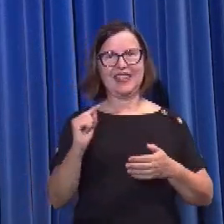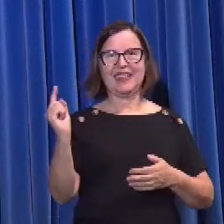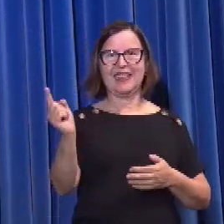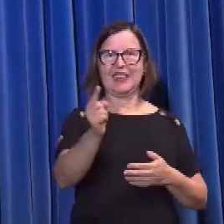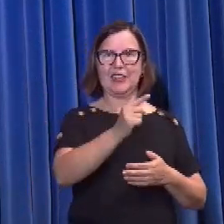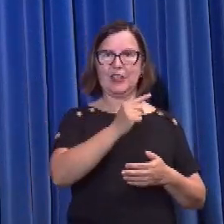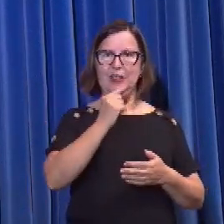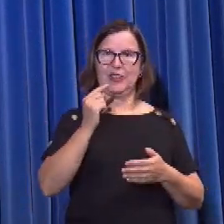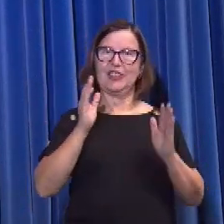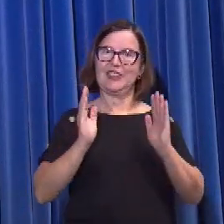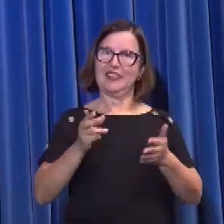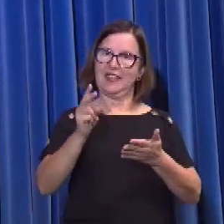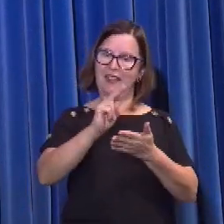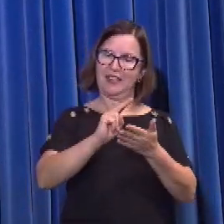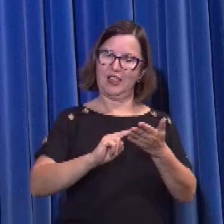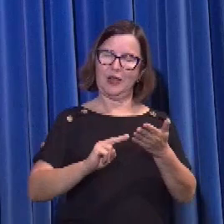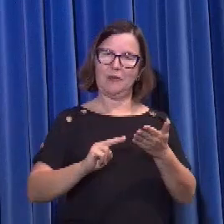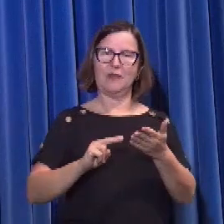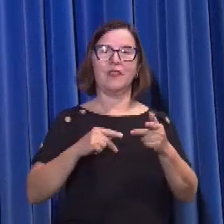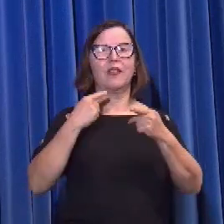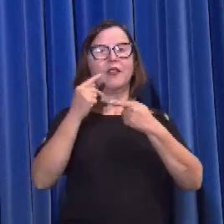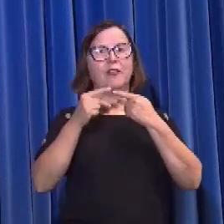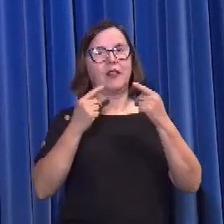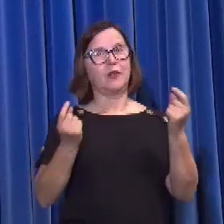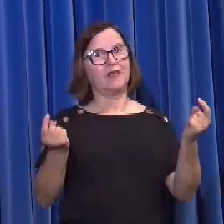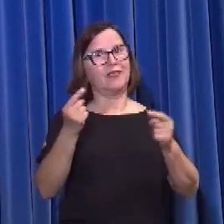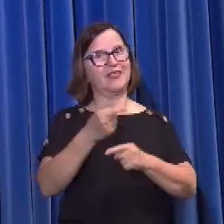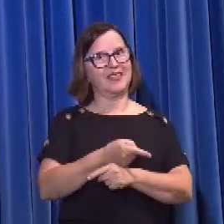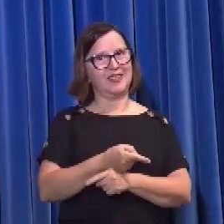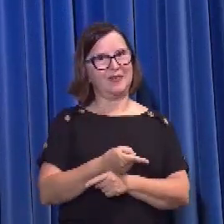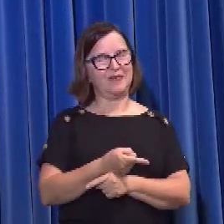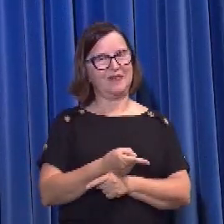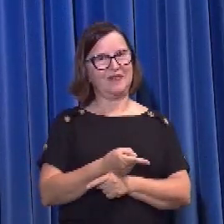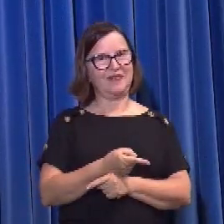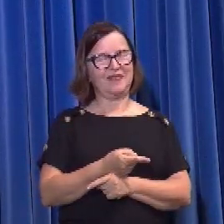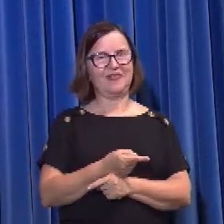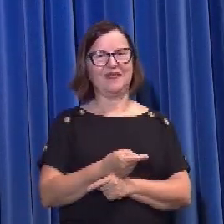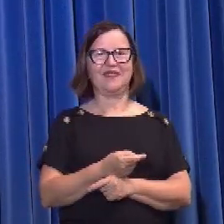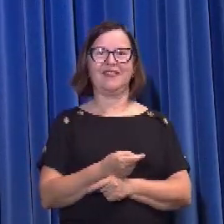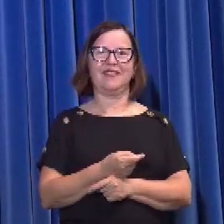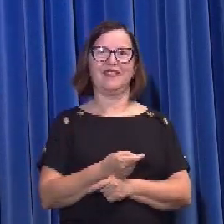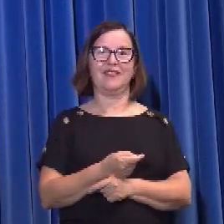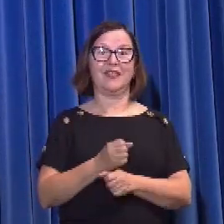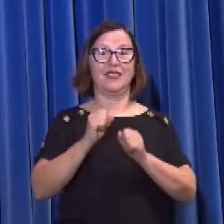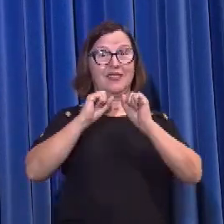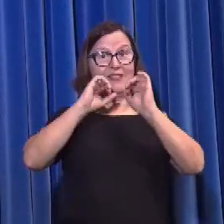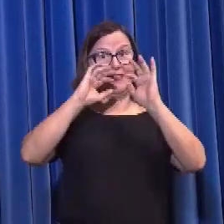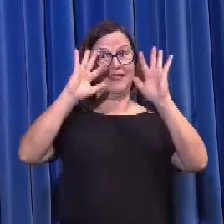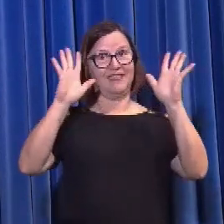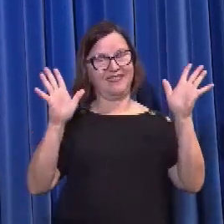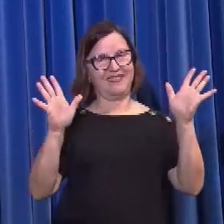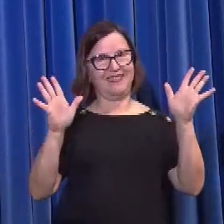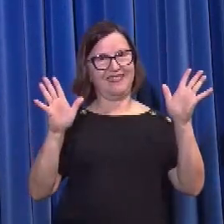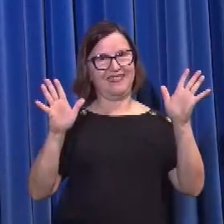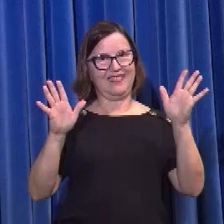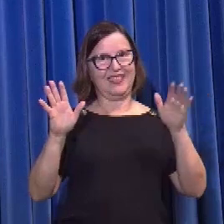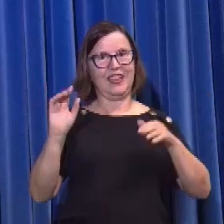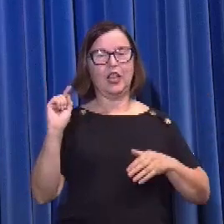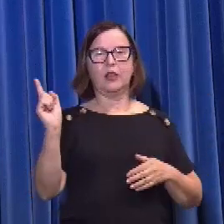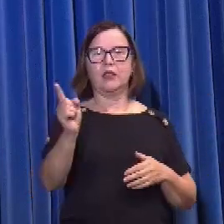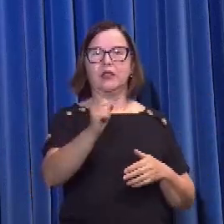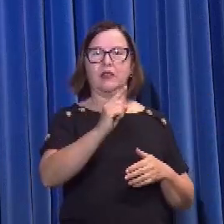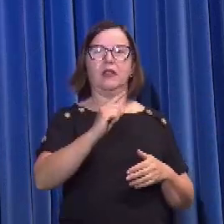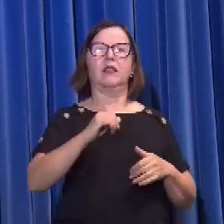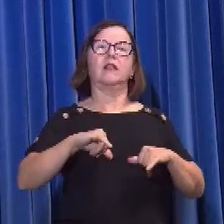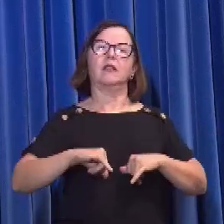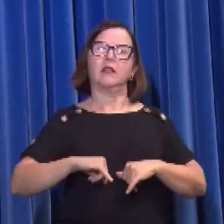ele diz exatamente o oposto. Ele deixa claro: somos atribulados,